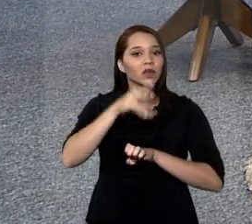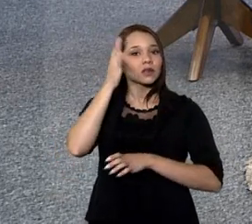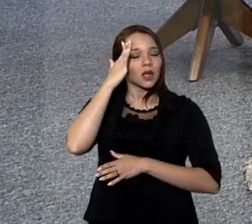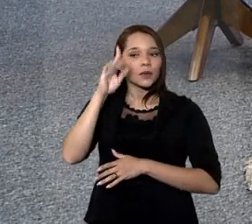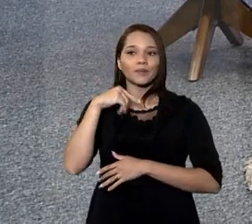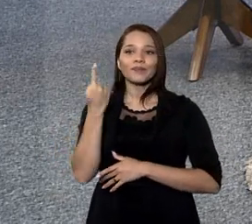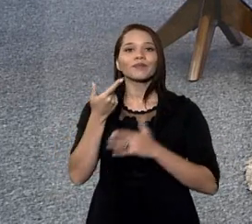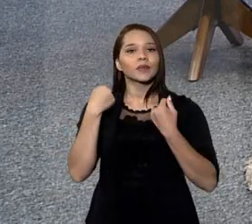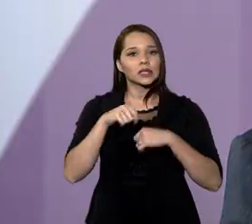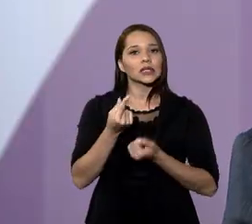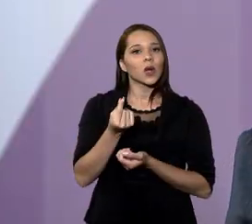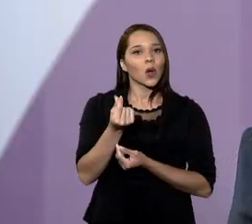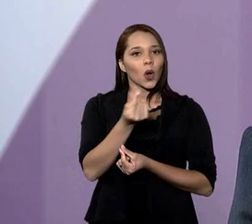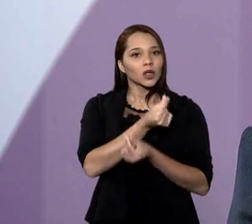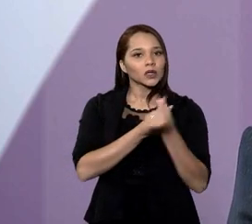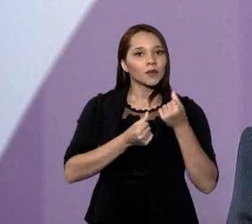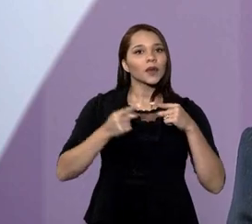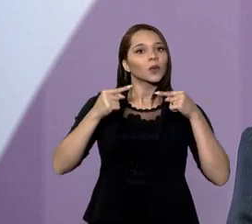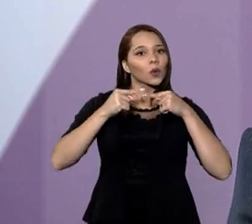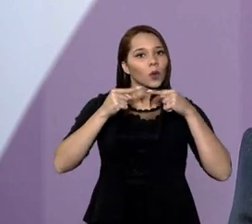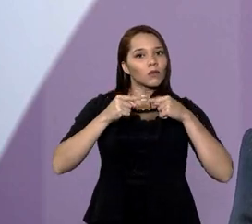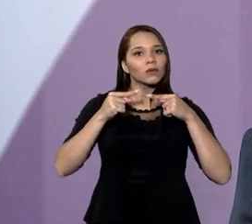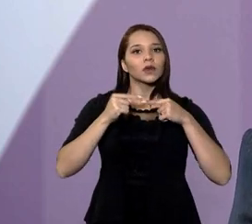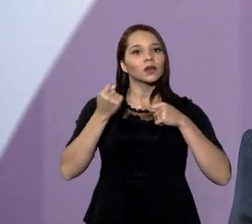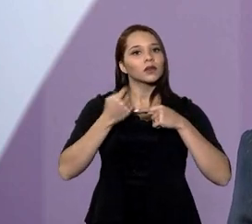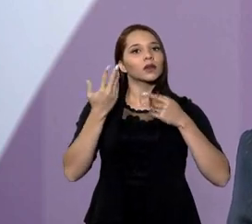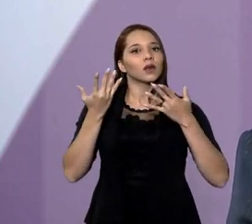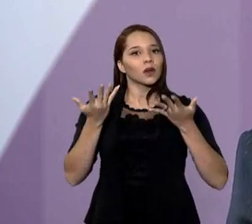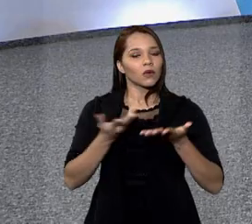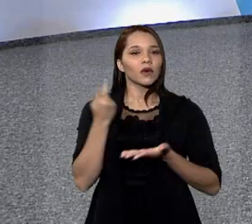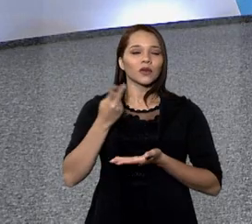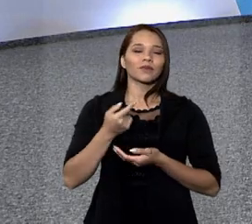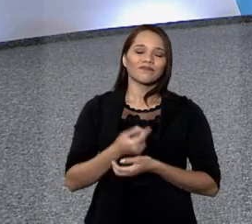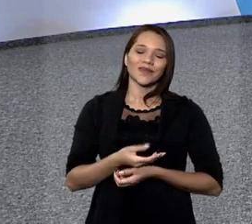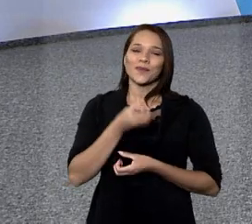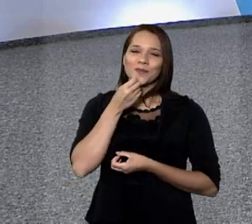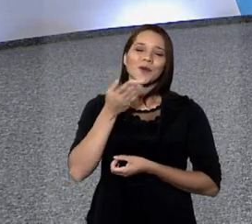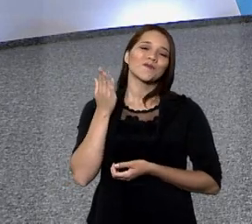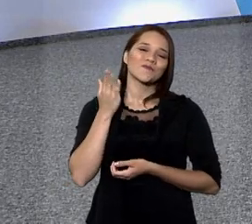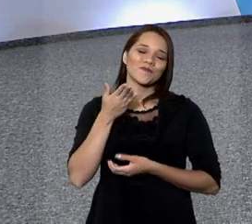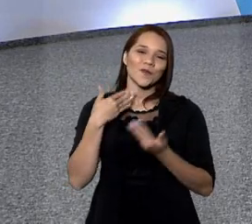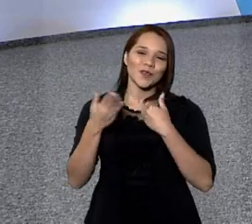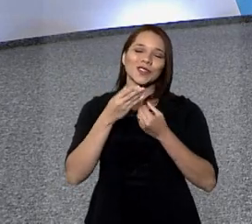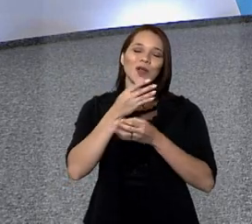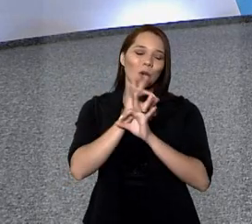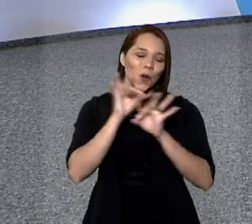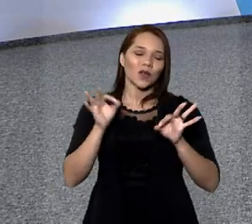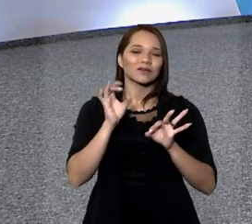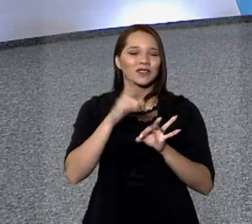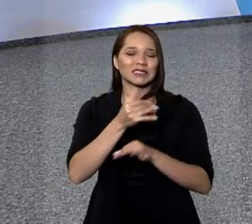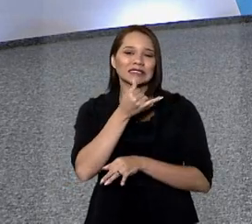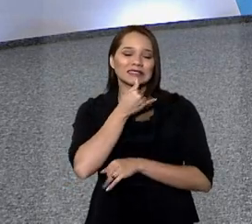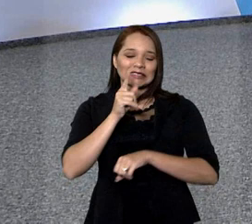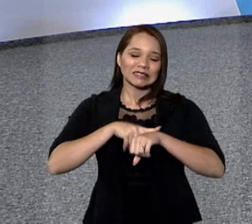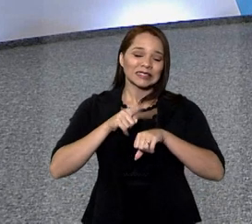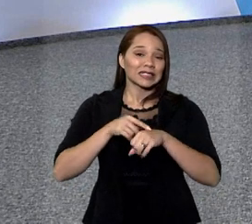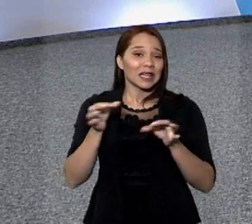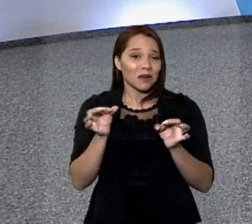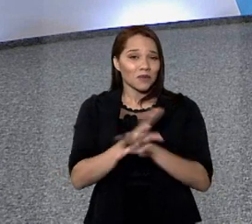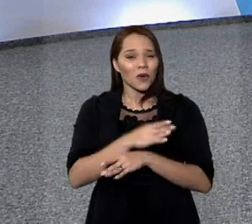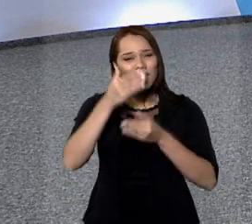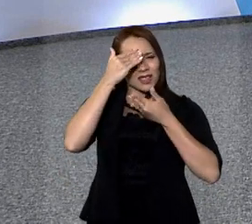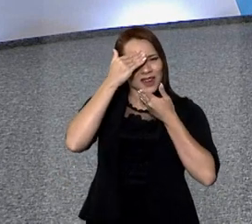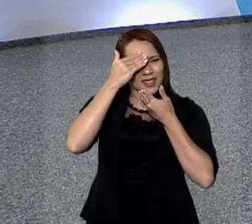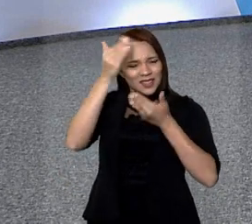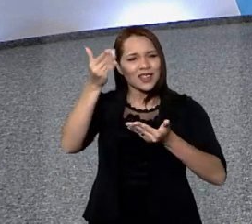a gente precisa de orçamento compatível com a magnitude do tema do nosso papo está ótimo mas infelizmente o nosso tempo acabou